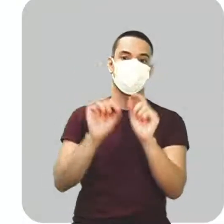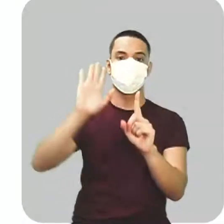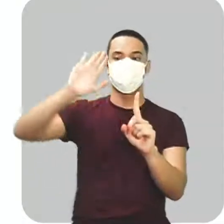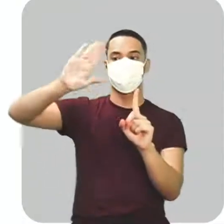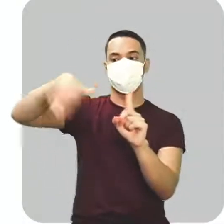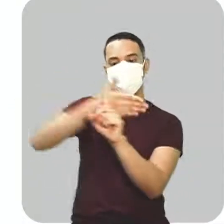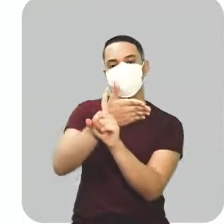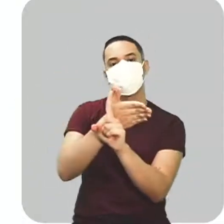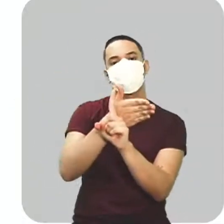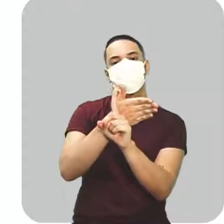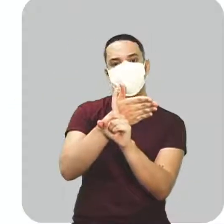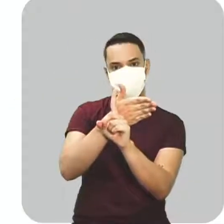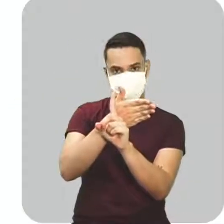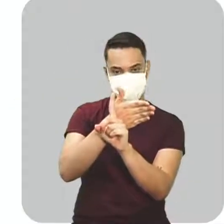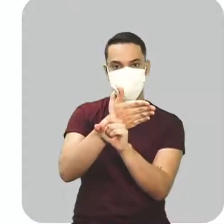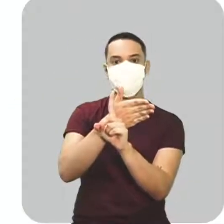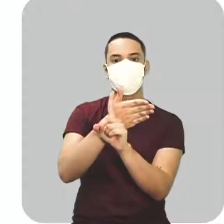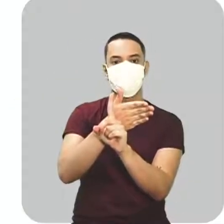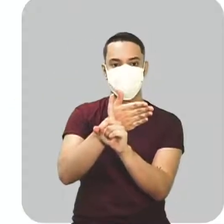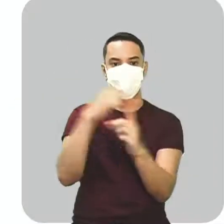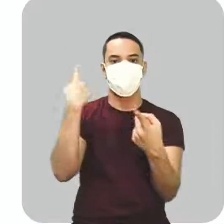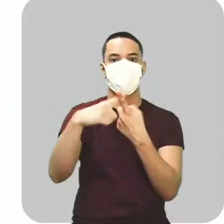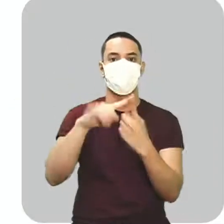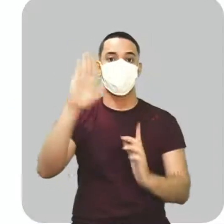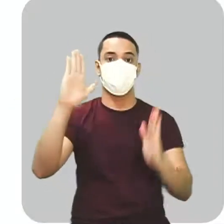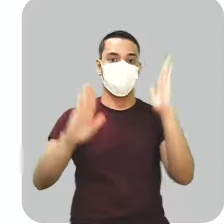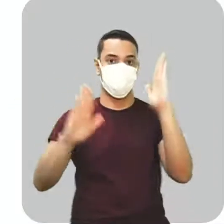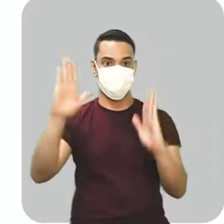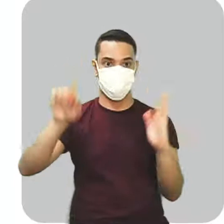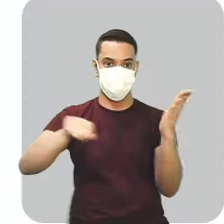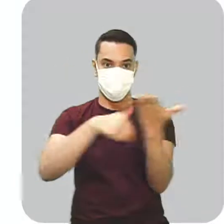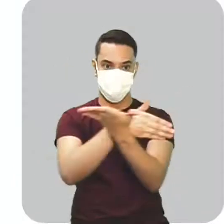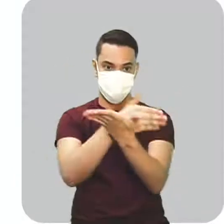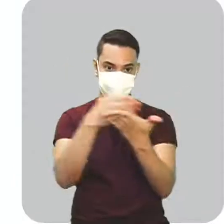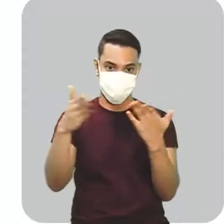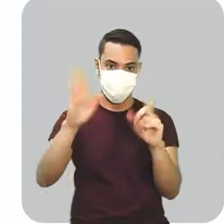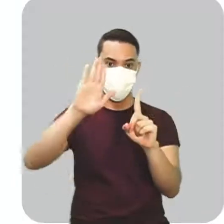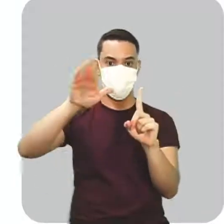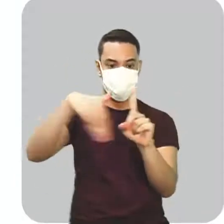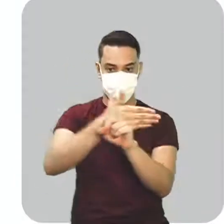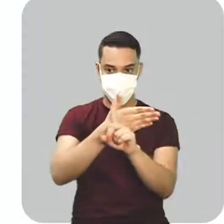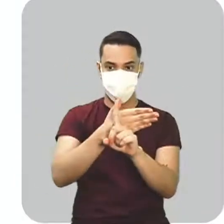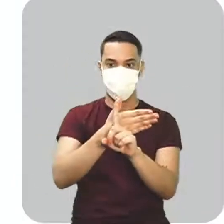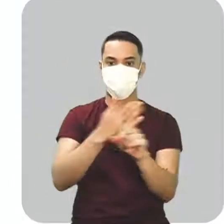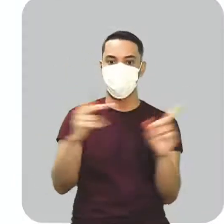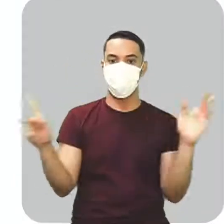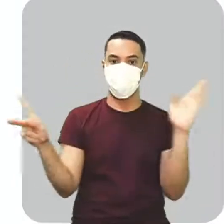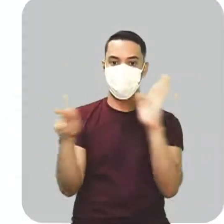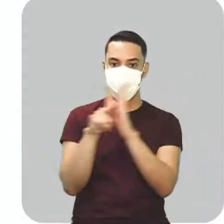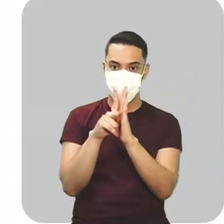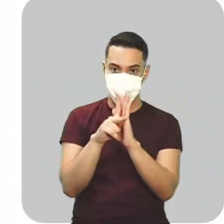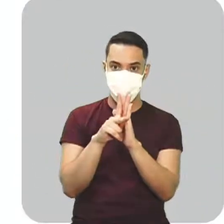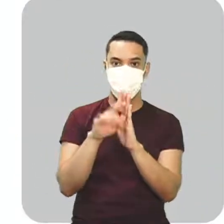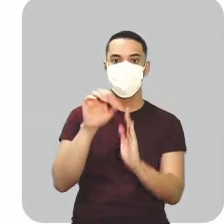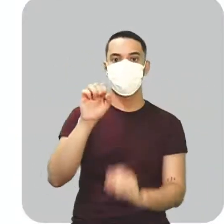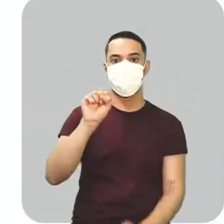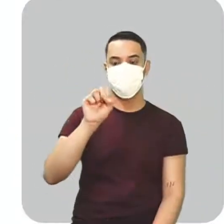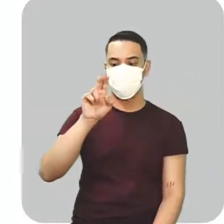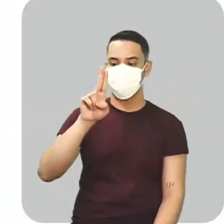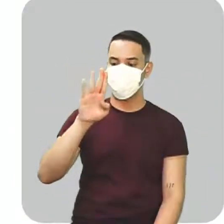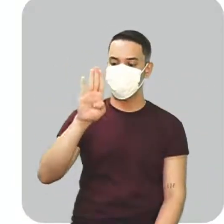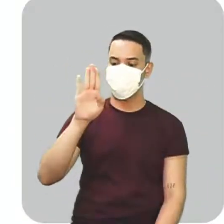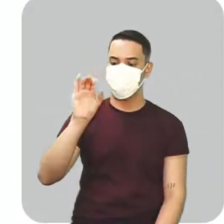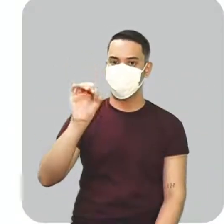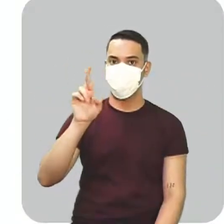indireta, tá bom? Quando o período composto começar por oração subordinada, tá